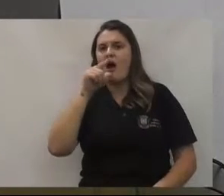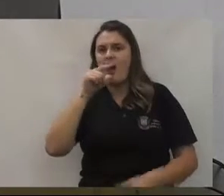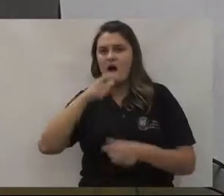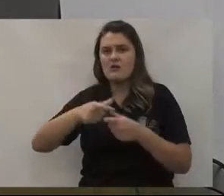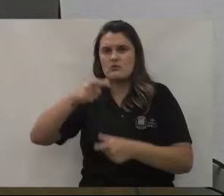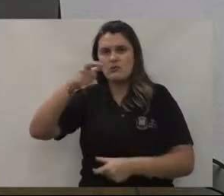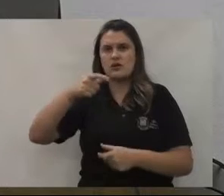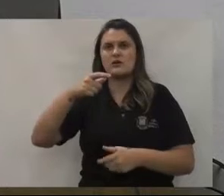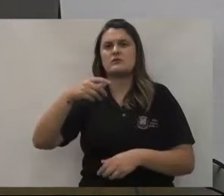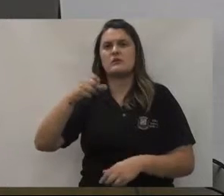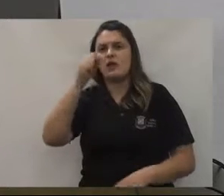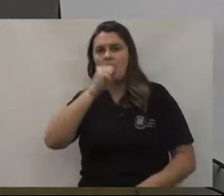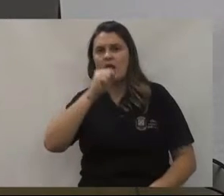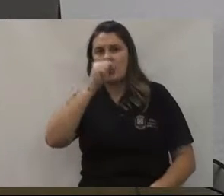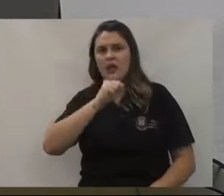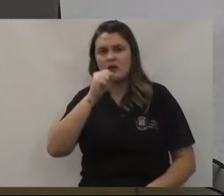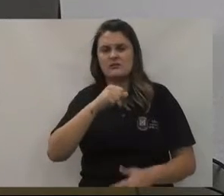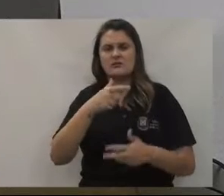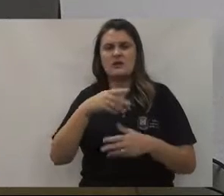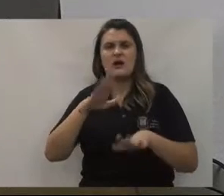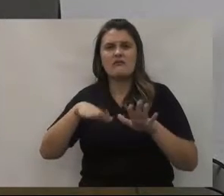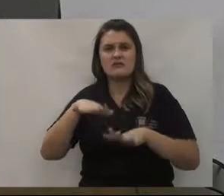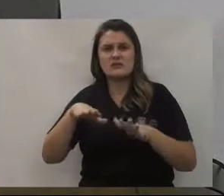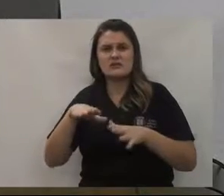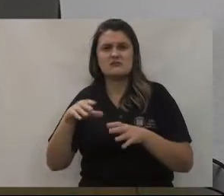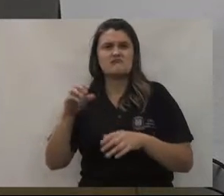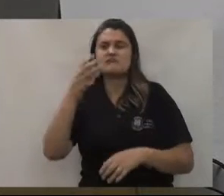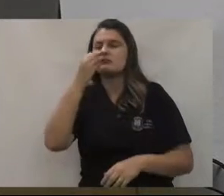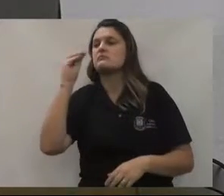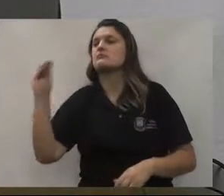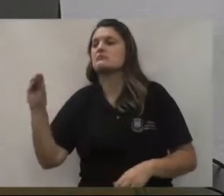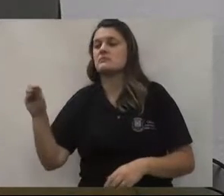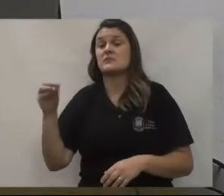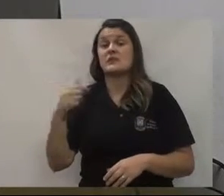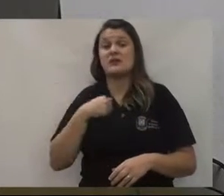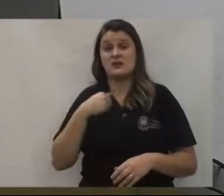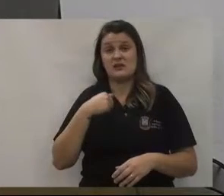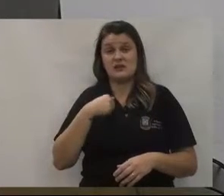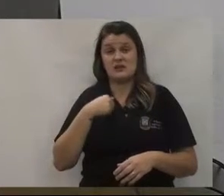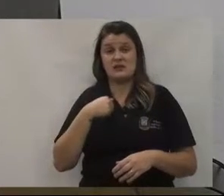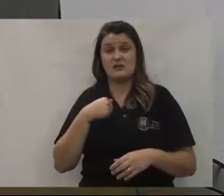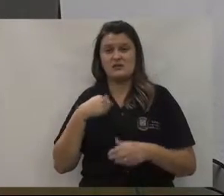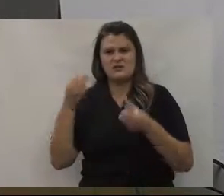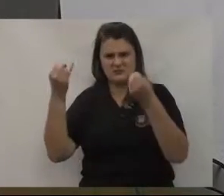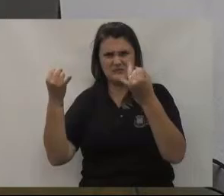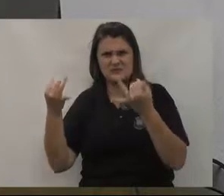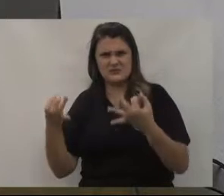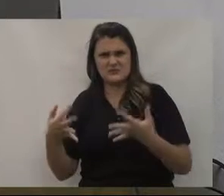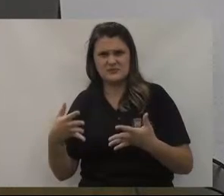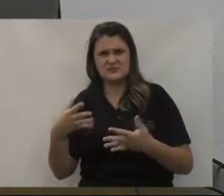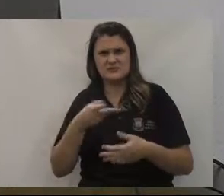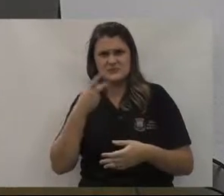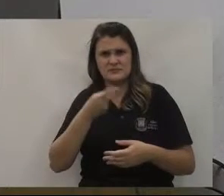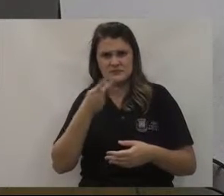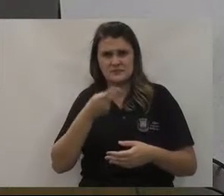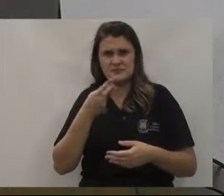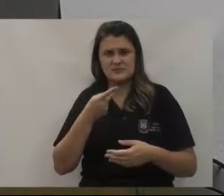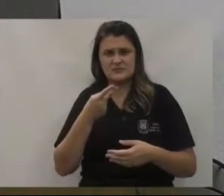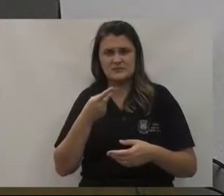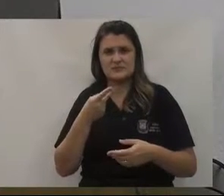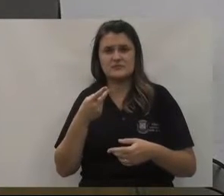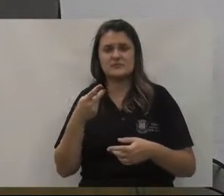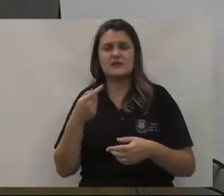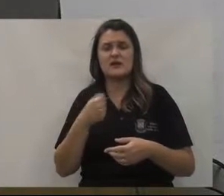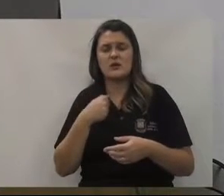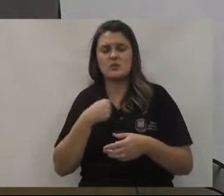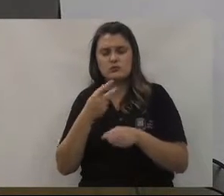mineral, um sorvete, aquela coisa, mais ou menos isso aí. Então, são aquelas lixeiras. Eu já dei um exemplo, já falamos sobre isso, já procuramos